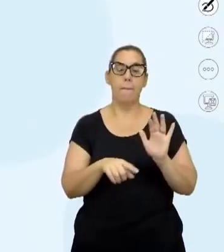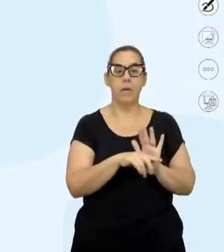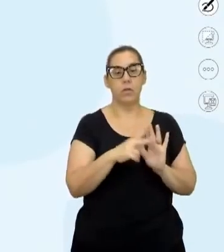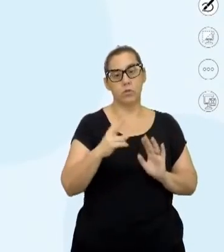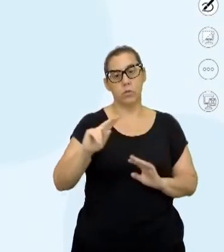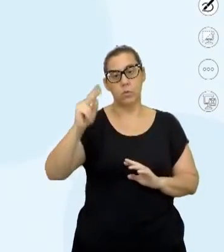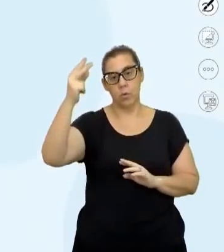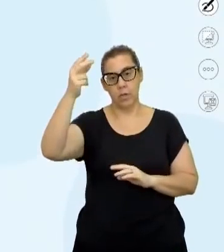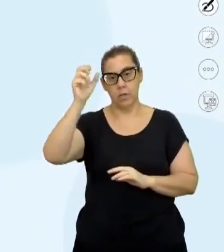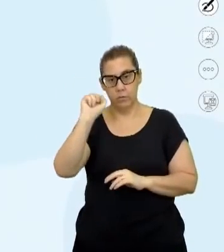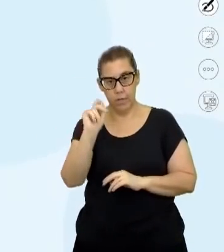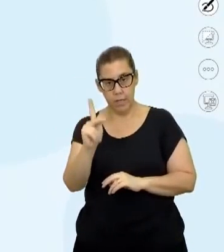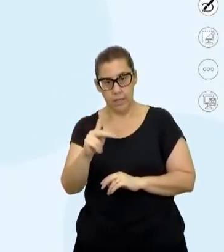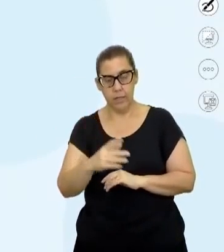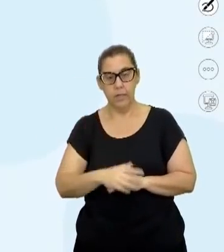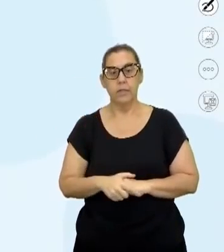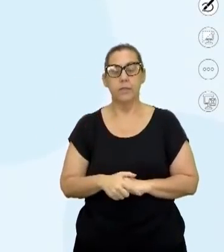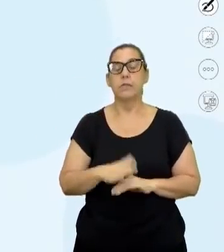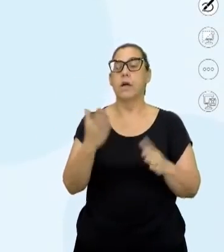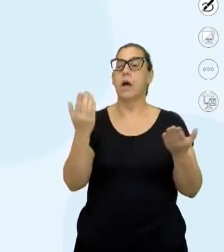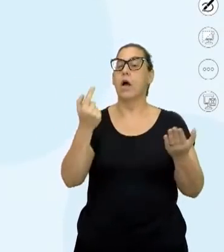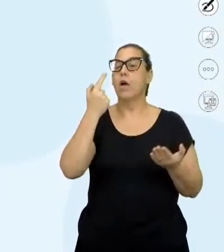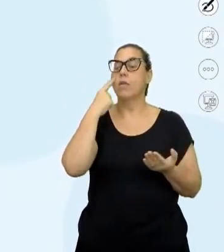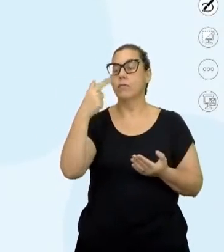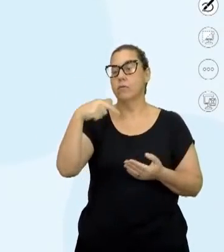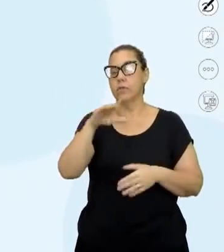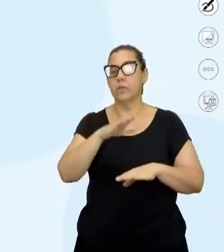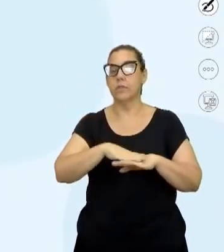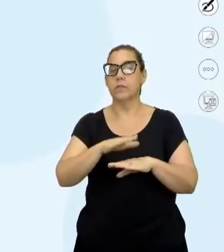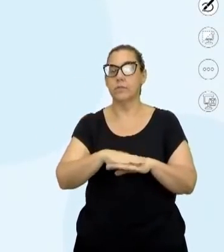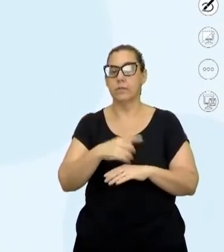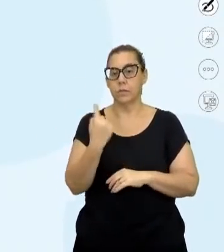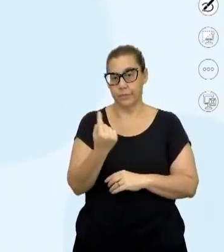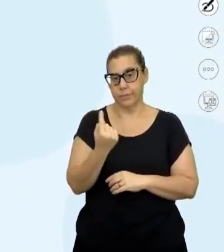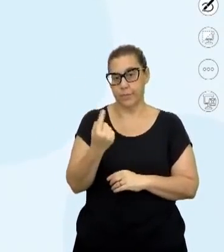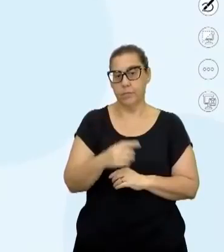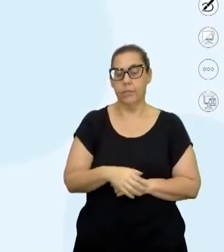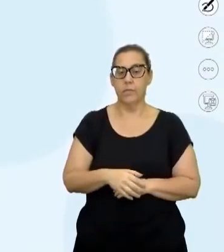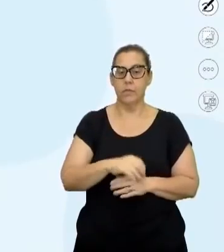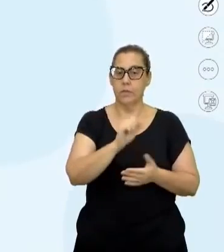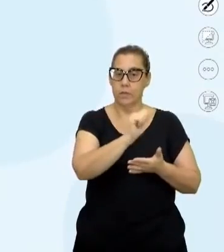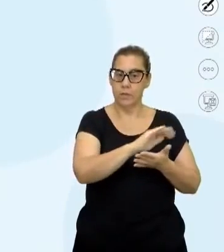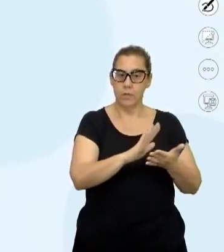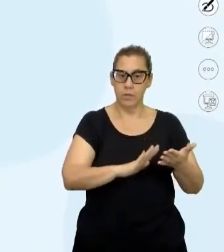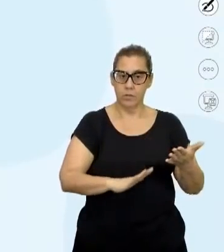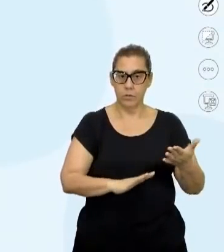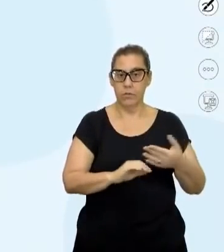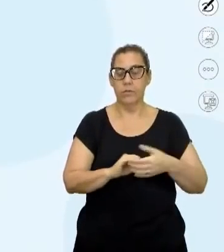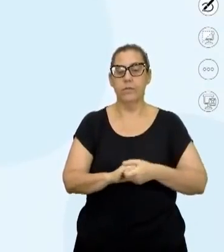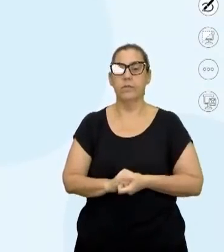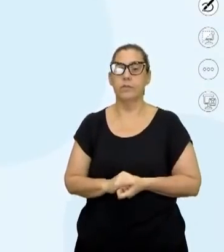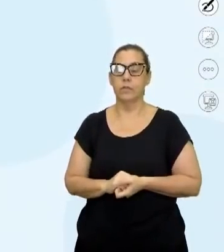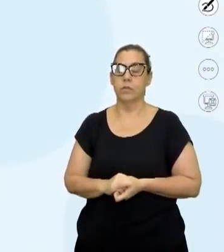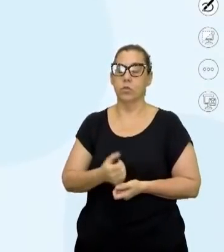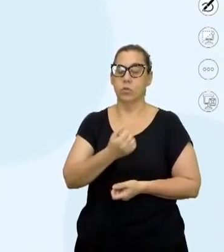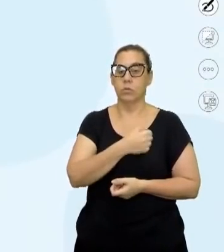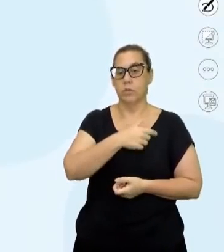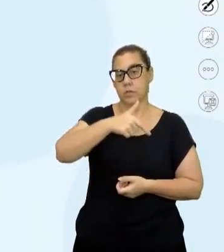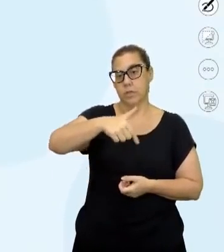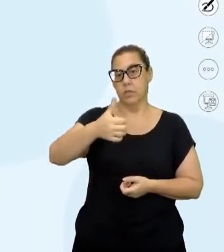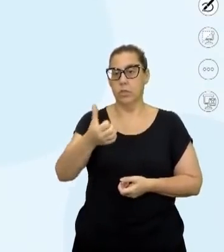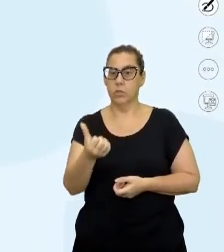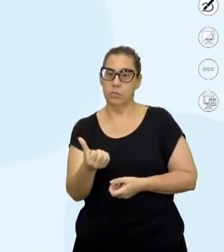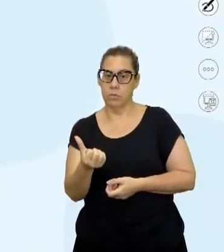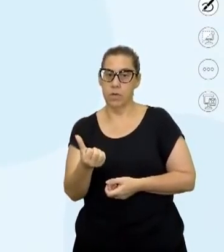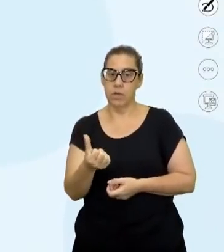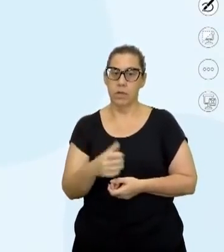quadrado, certo? Agora vamos deixar vocês fazerem ó. Aí a atividade que está na página 76, aí eu